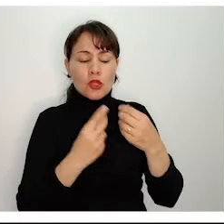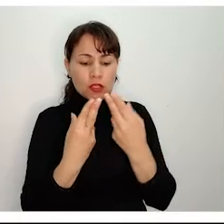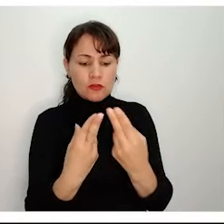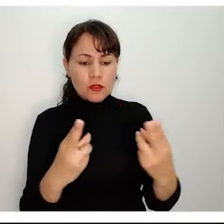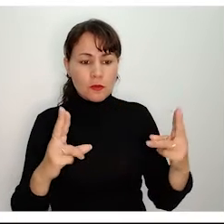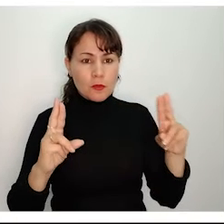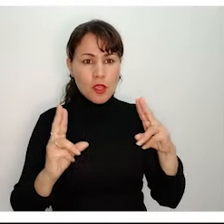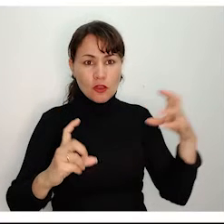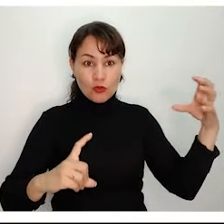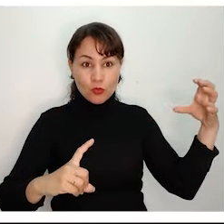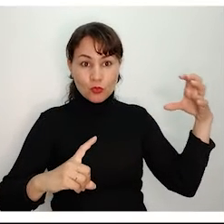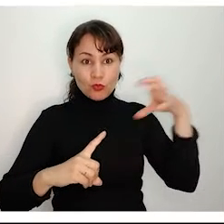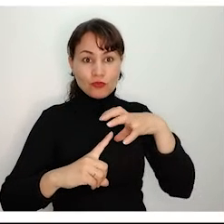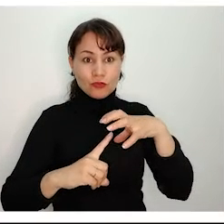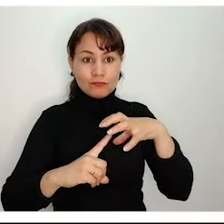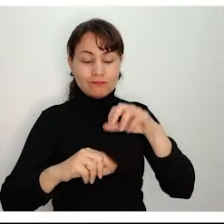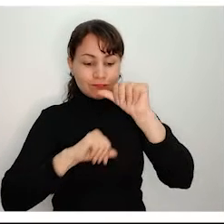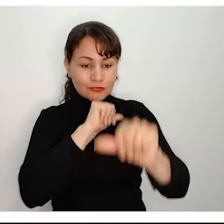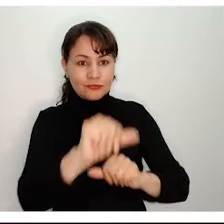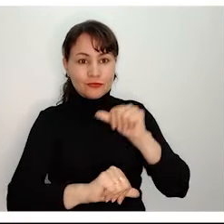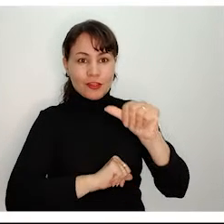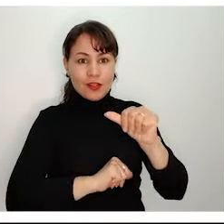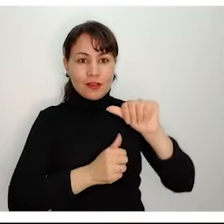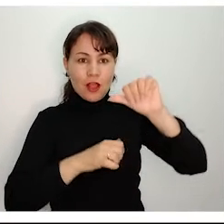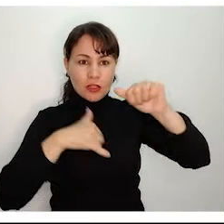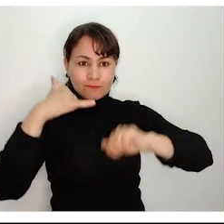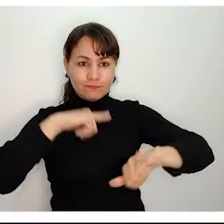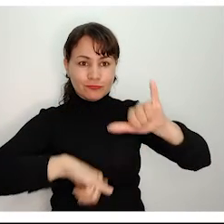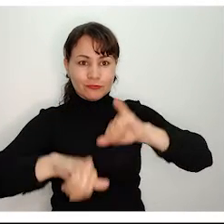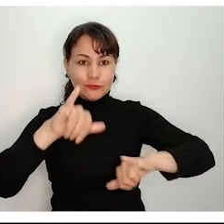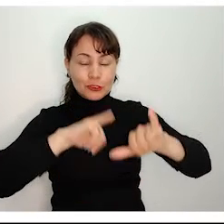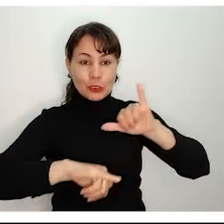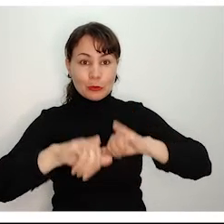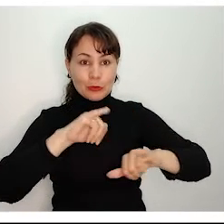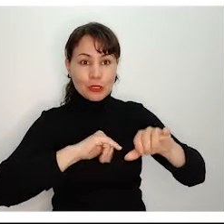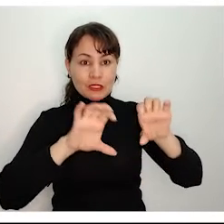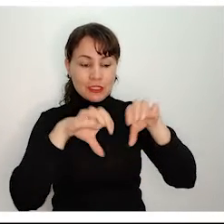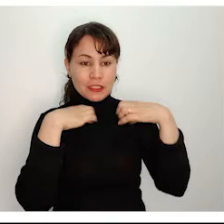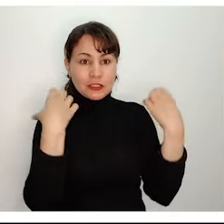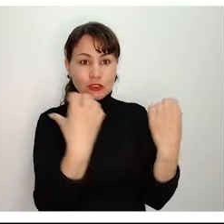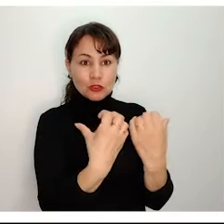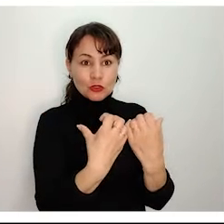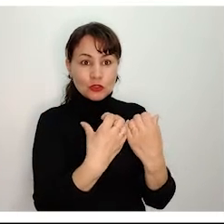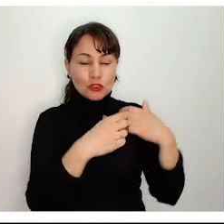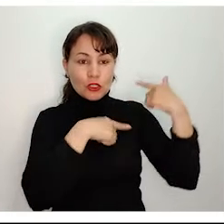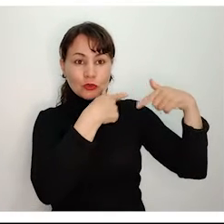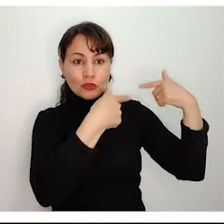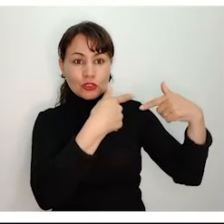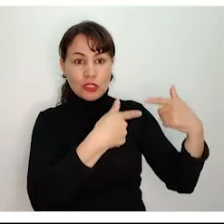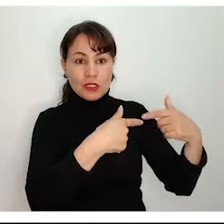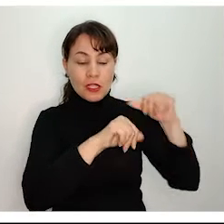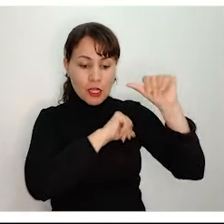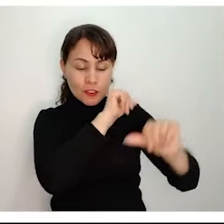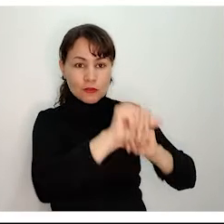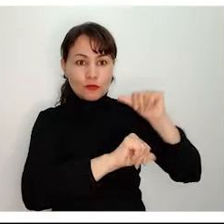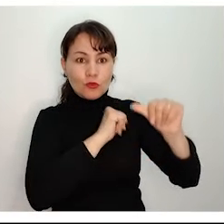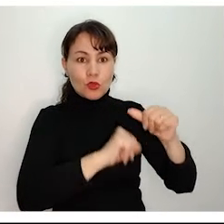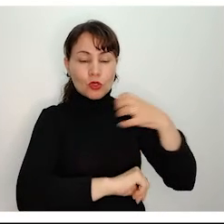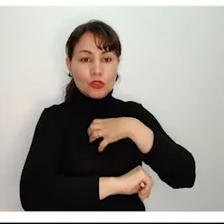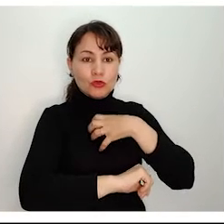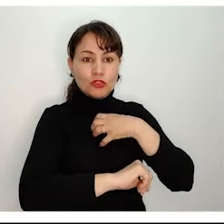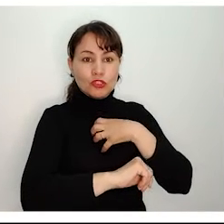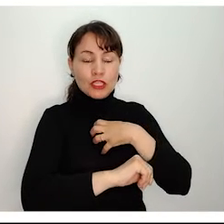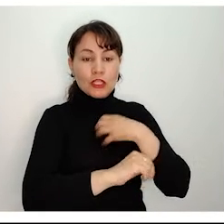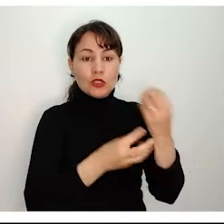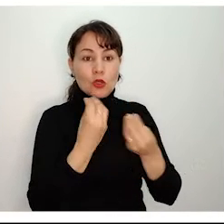fatores ambientais, eles provocam alterações químicas nas estruturas dos genes. E eles alteram